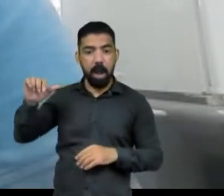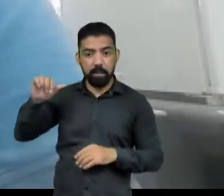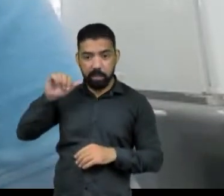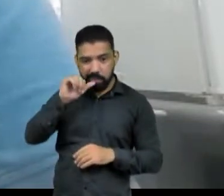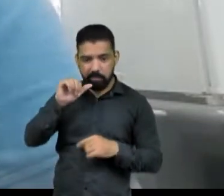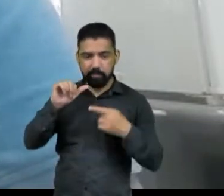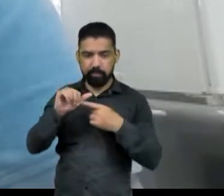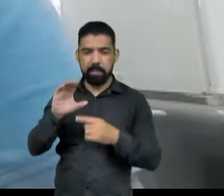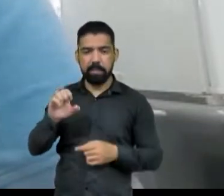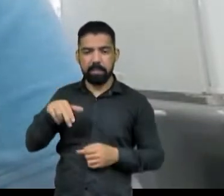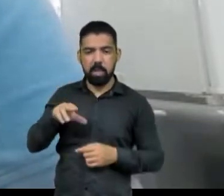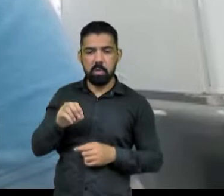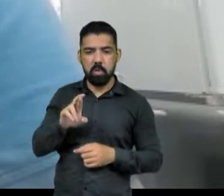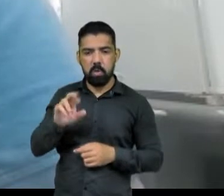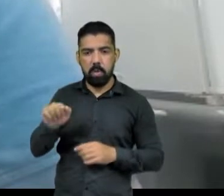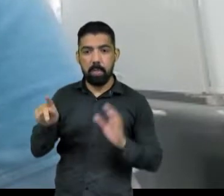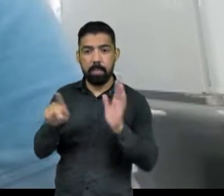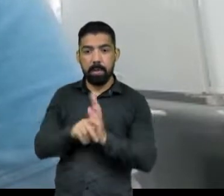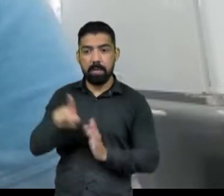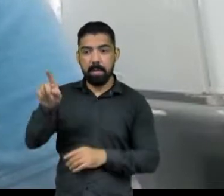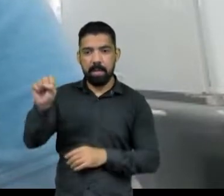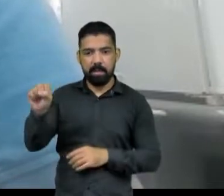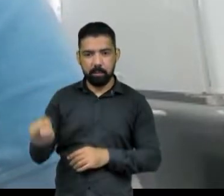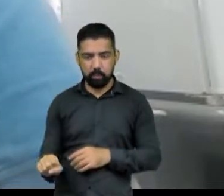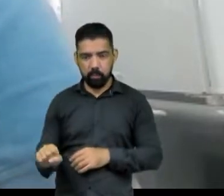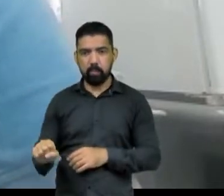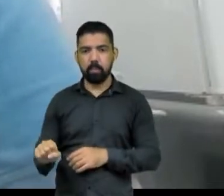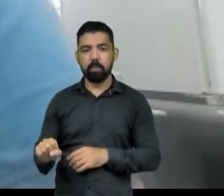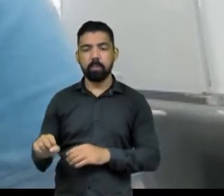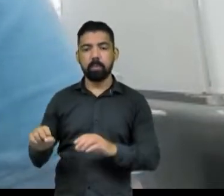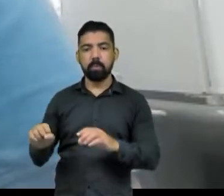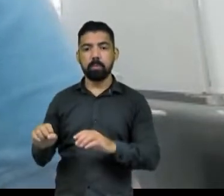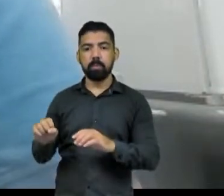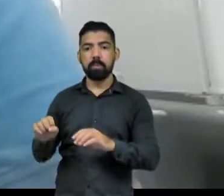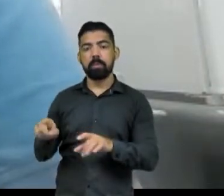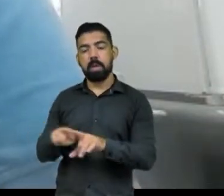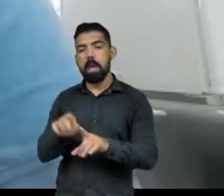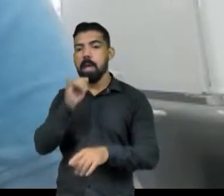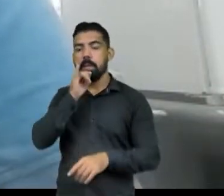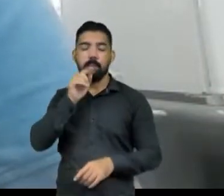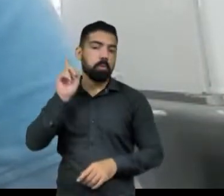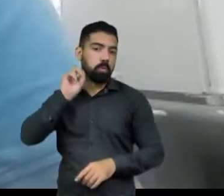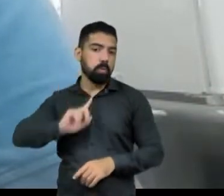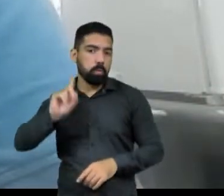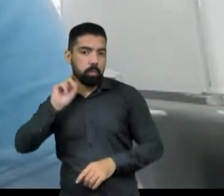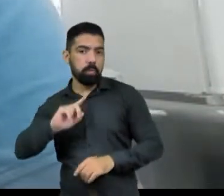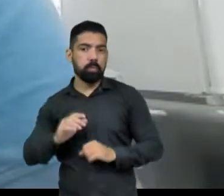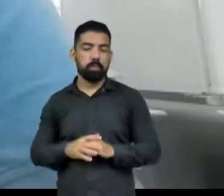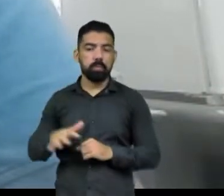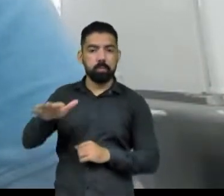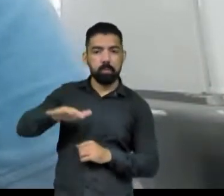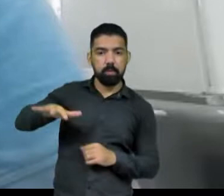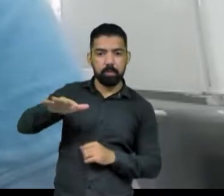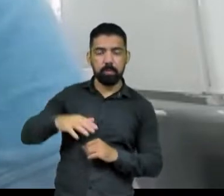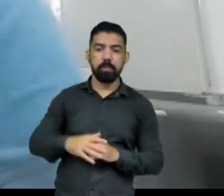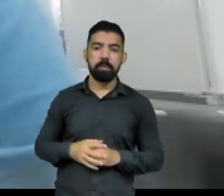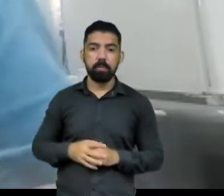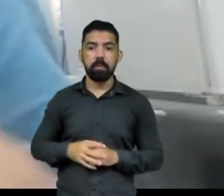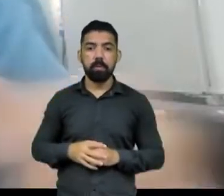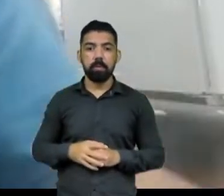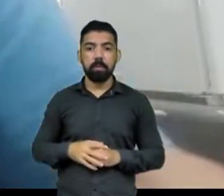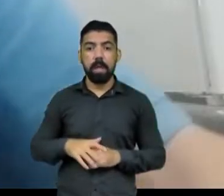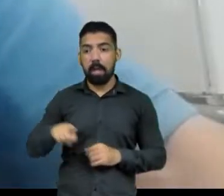da região sudeste, principalmente de Minas Gerais, sul de Minas, Triângulo Mineiro, onde